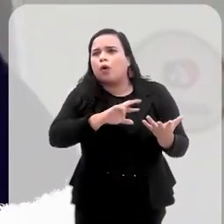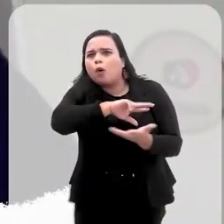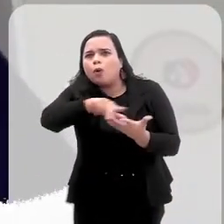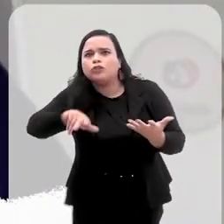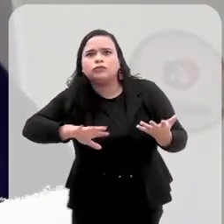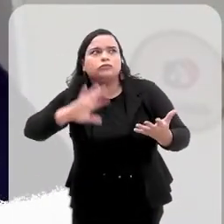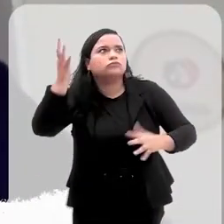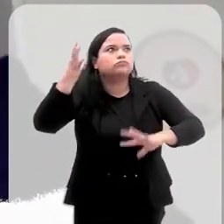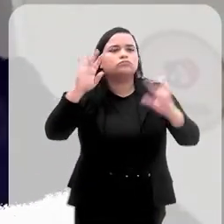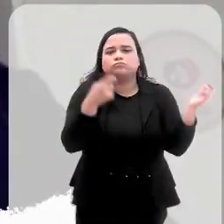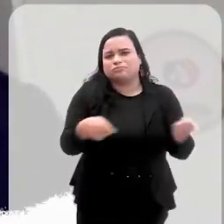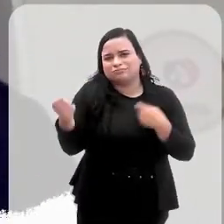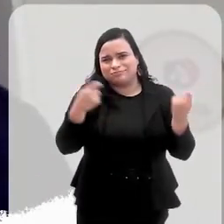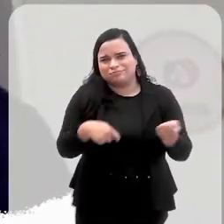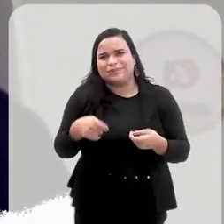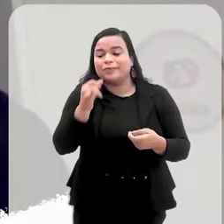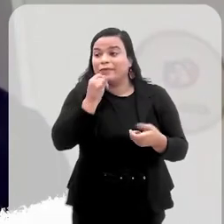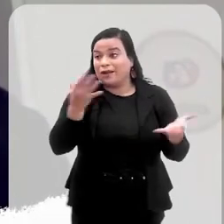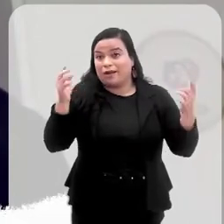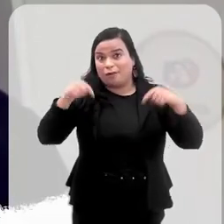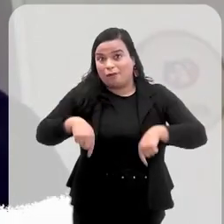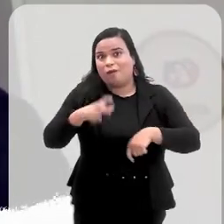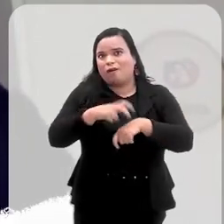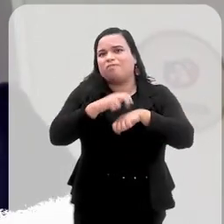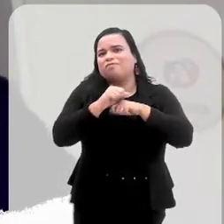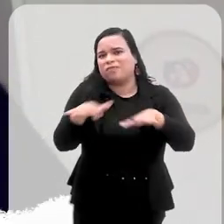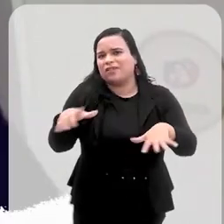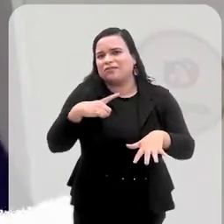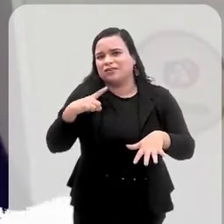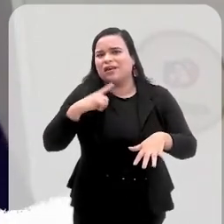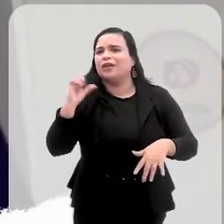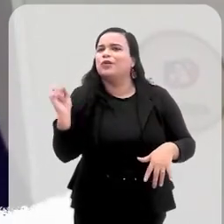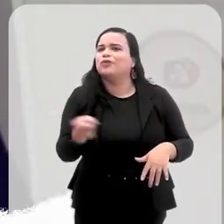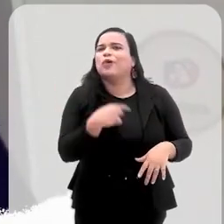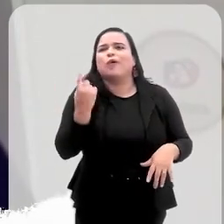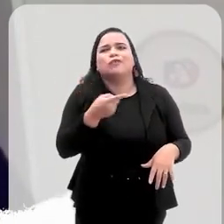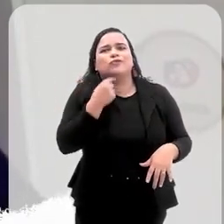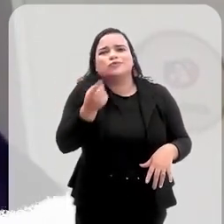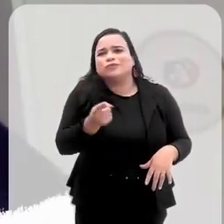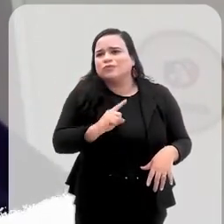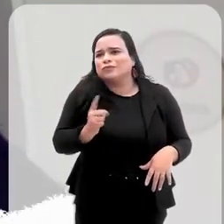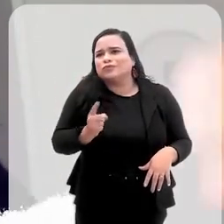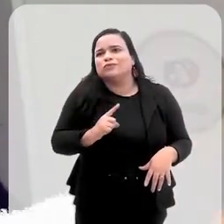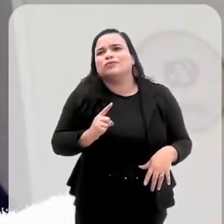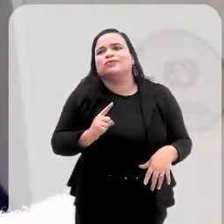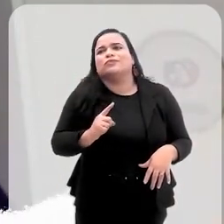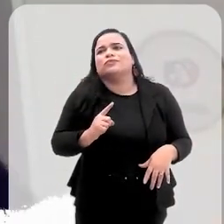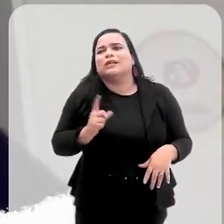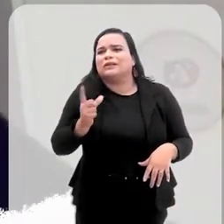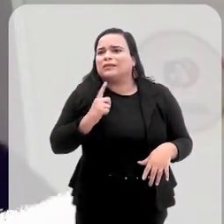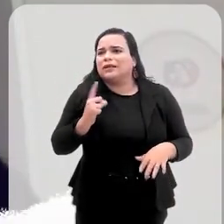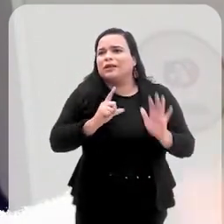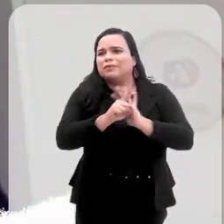aconteceu? A gente não conseguia os participantes de pesquisa, né? Então, eu tenho o financiamento da FAPERJ, como cientista do nosso estado, eu tinha